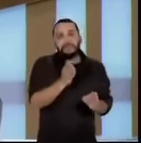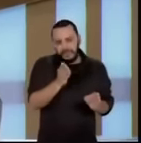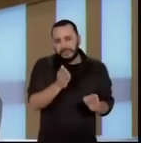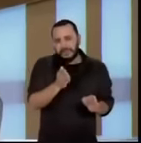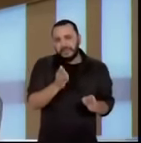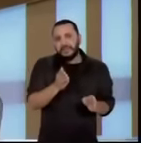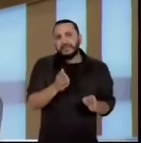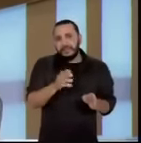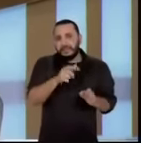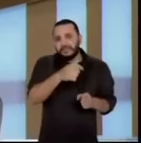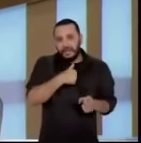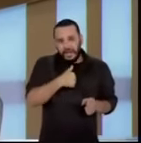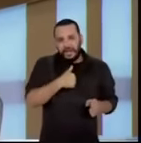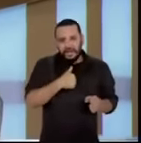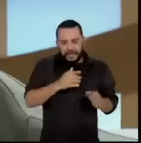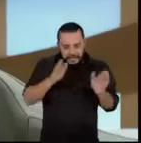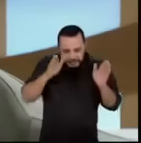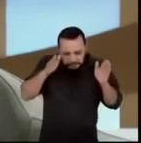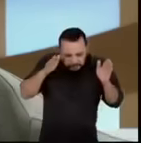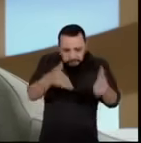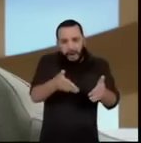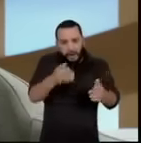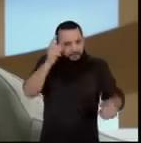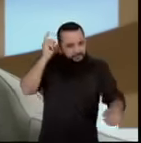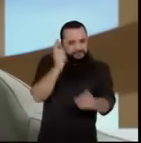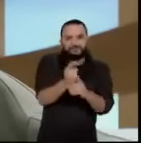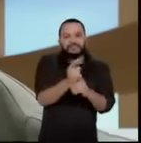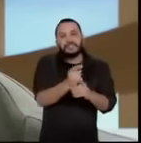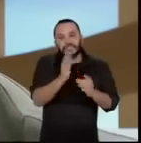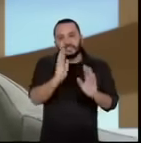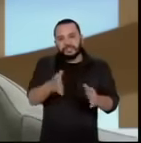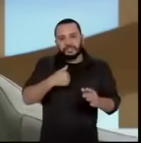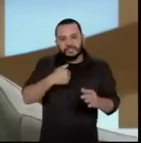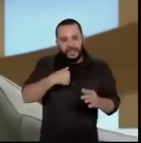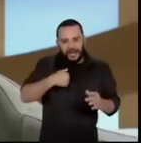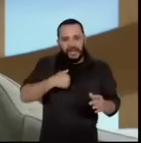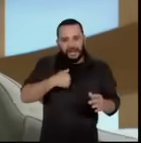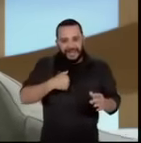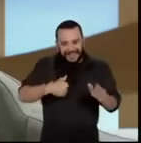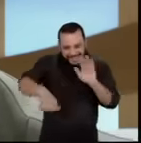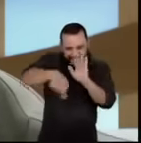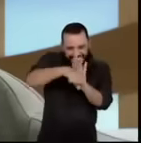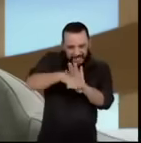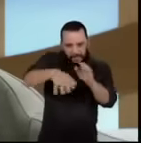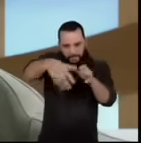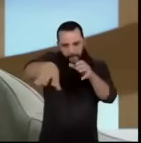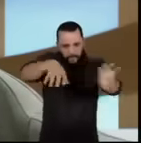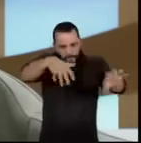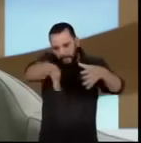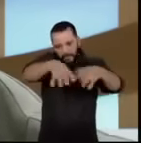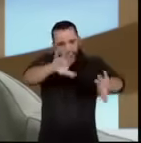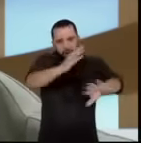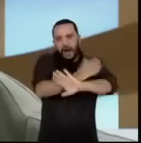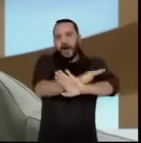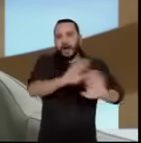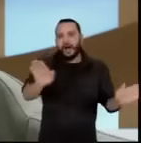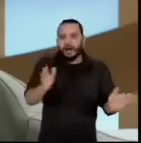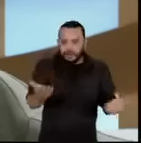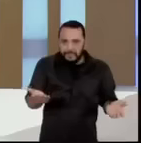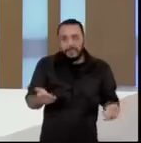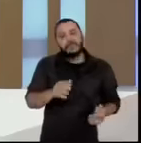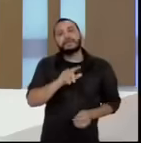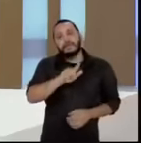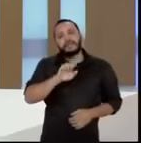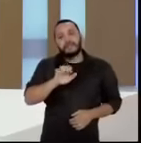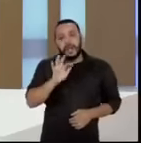eles chegam de modo muito preciso, cirúrgico, e desmantelam uma operação ilegal. Então, e o que eu apurei também é que só para